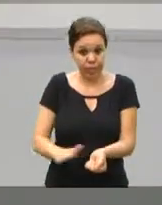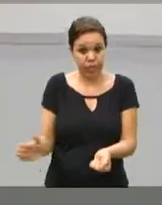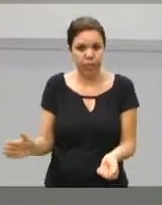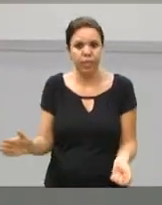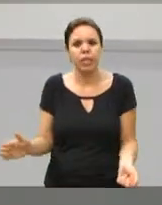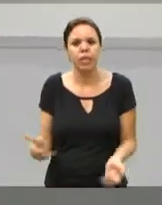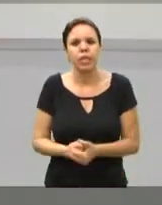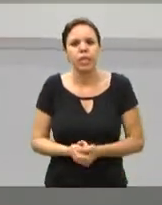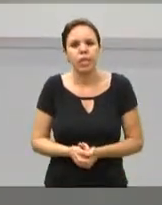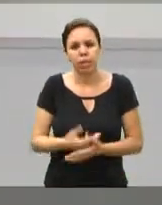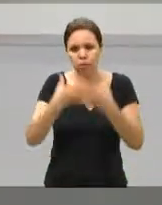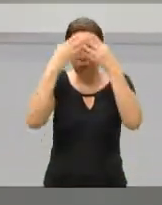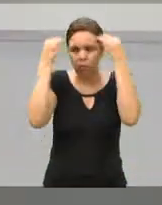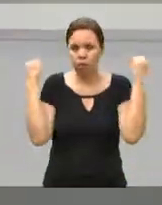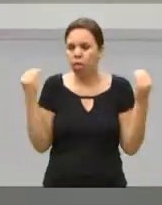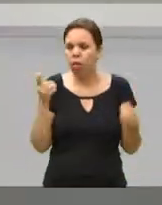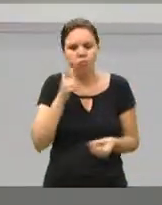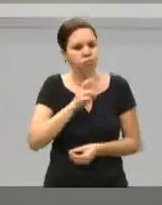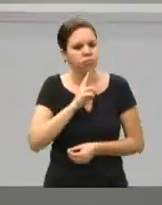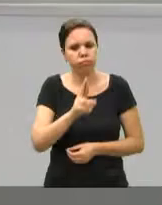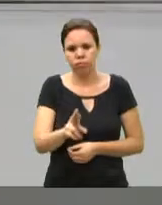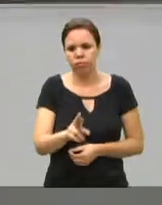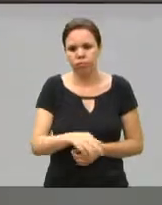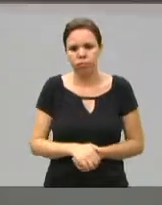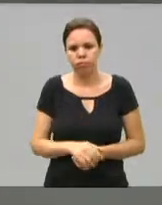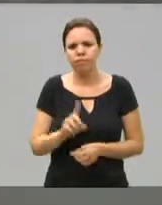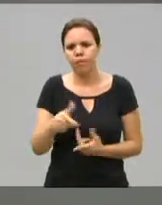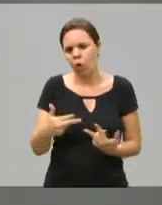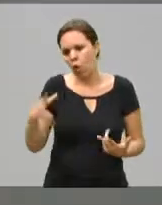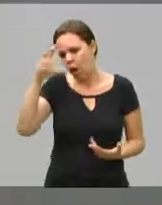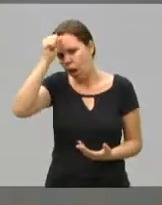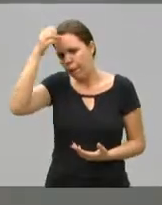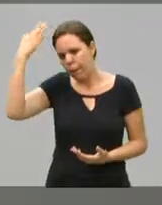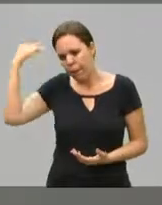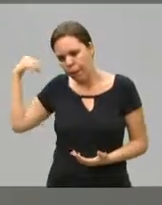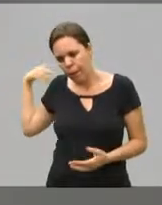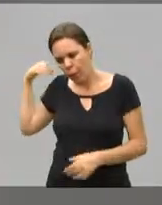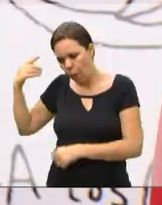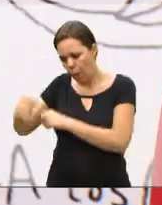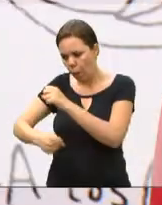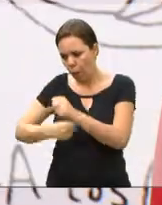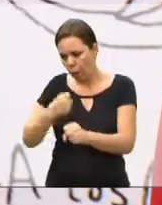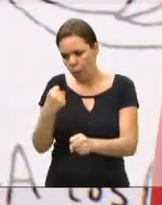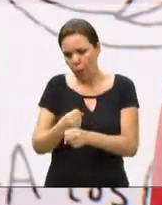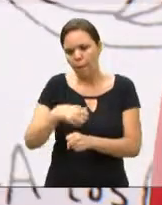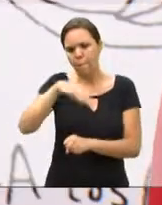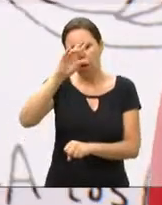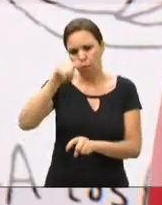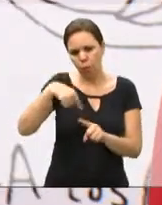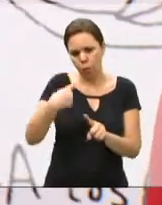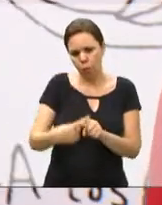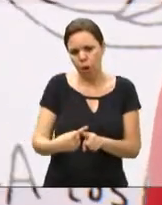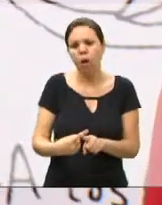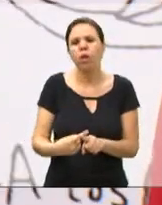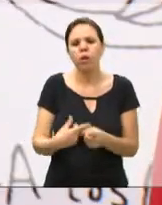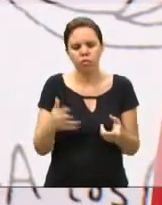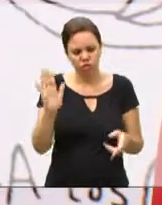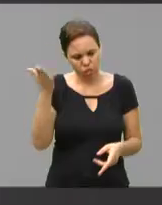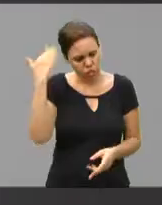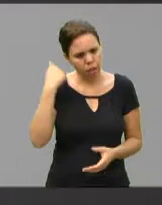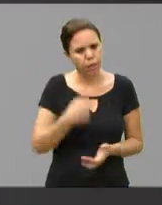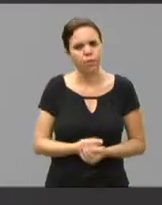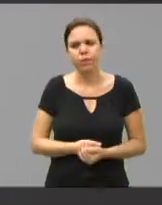famoso branco e ele não vai conseguir responder a questão. E são coisas que ele aprendeu durante todo o ano, ou até mais de um ano. Então são coisas que ele já